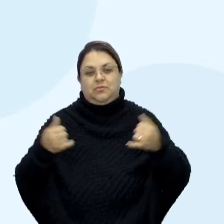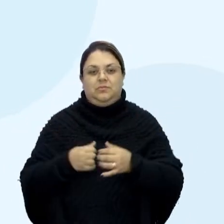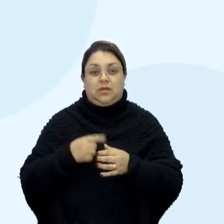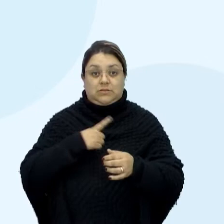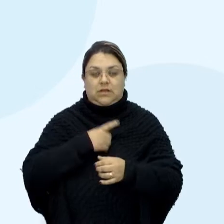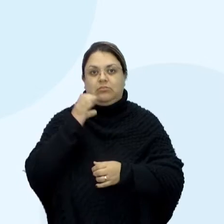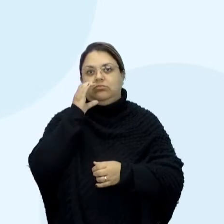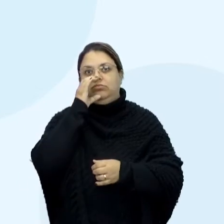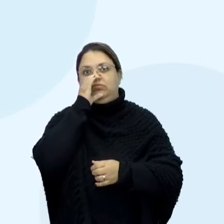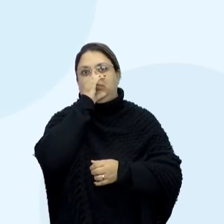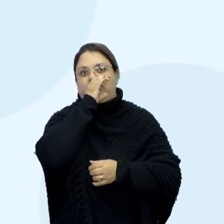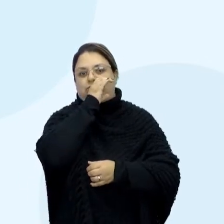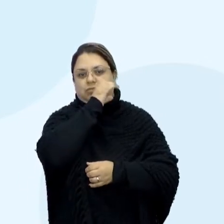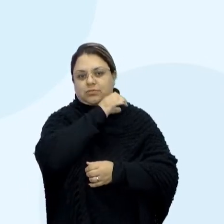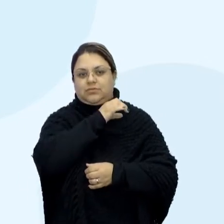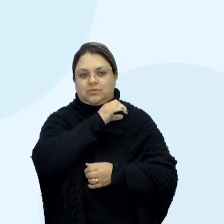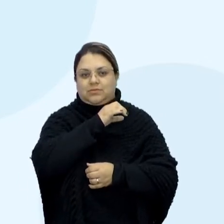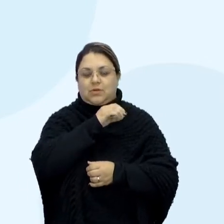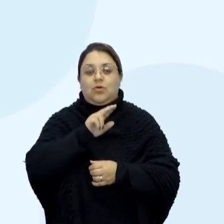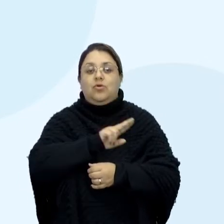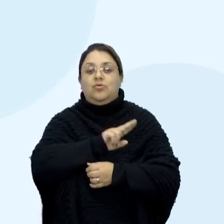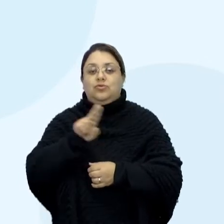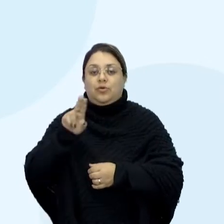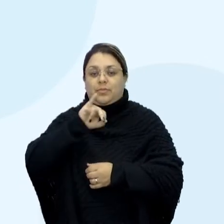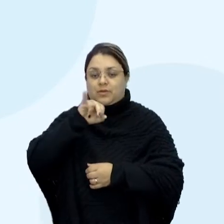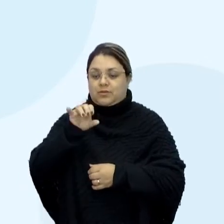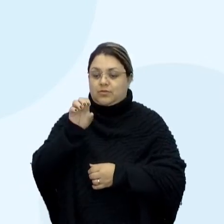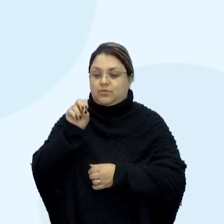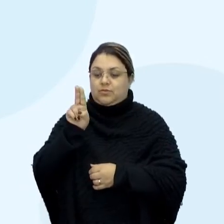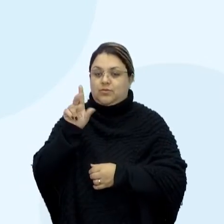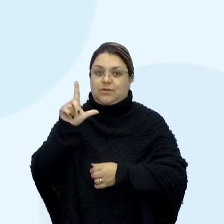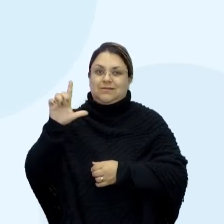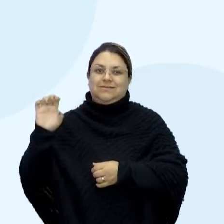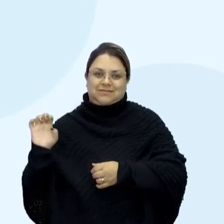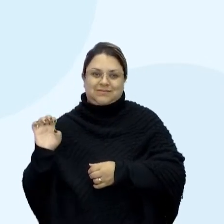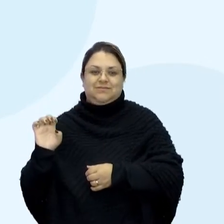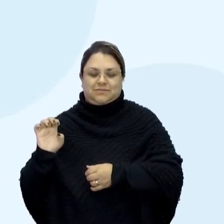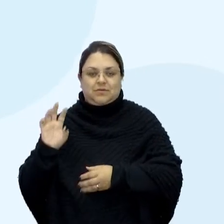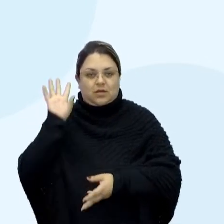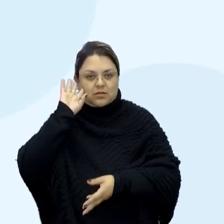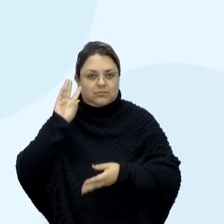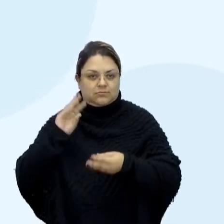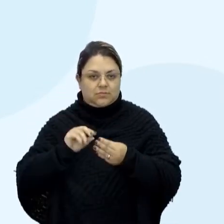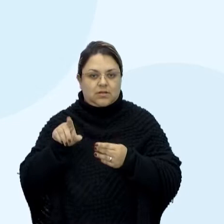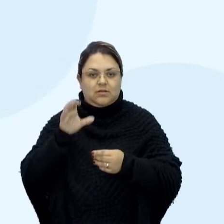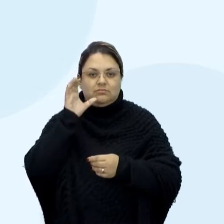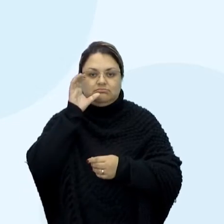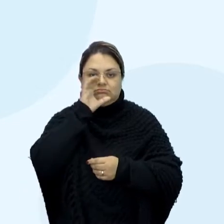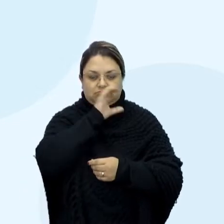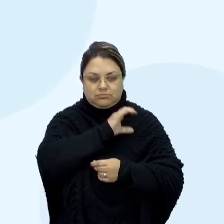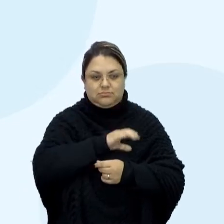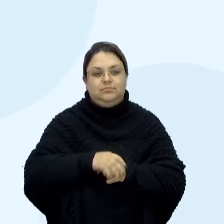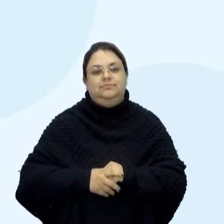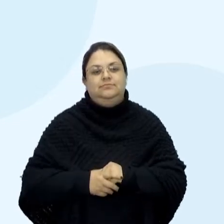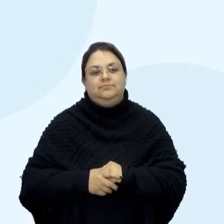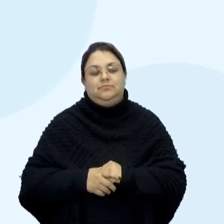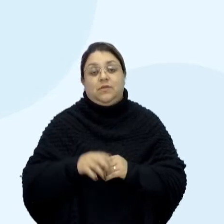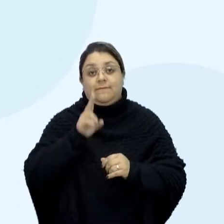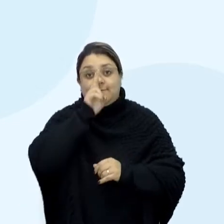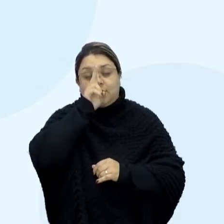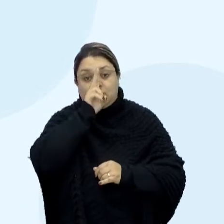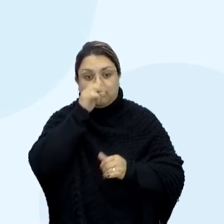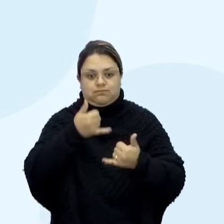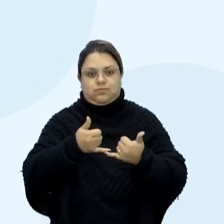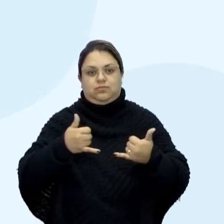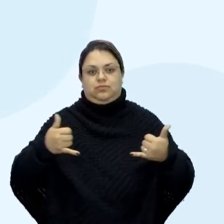aquecimento é chamado de efeito Joule. Se o aquecimento for grande o bastante, né, se essa dificuldade que tem para o elétron